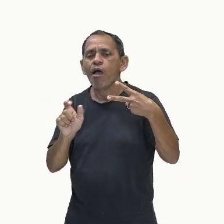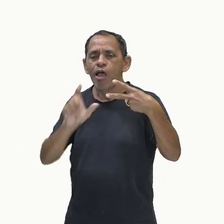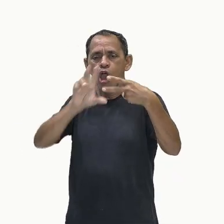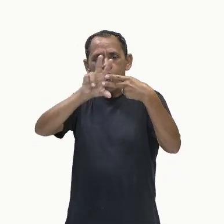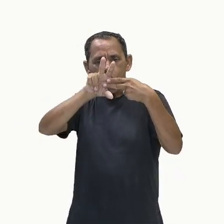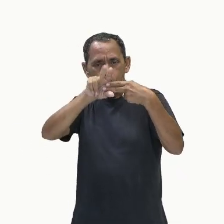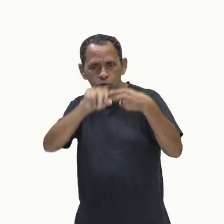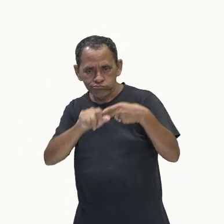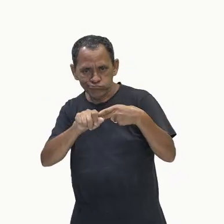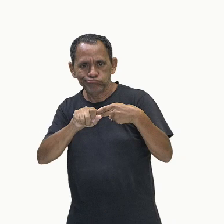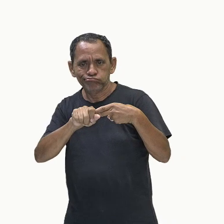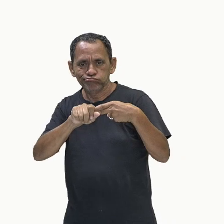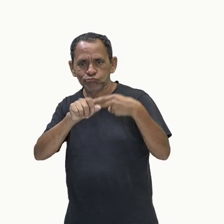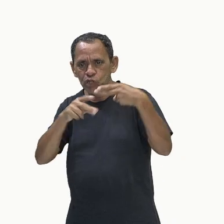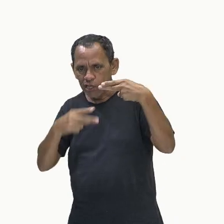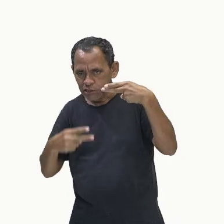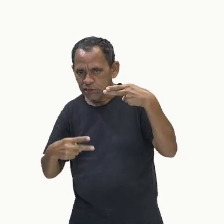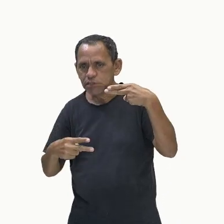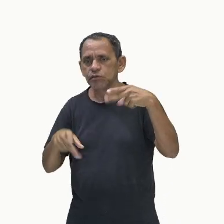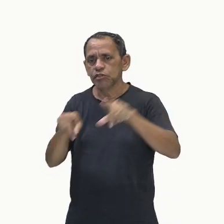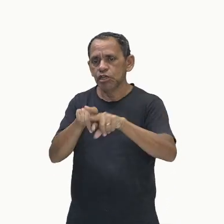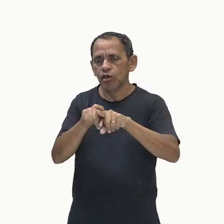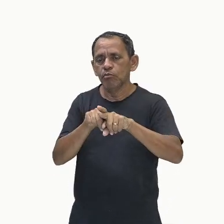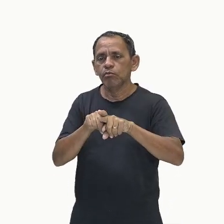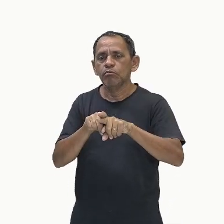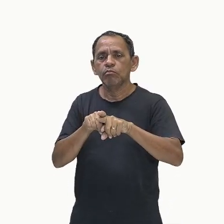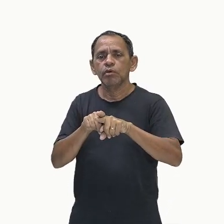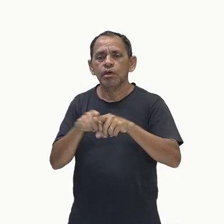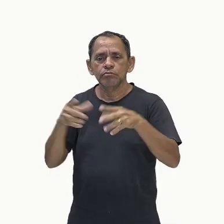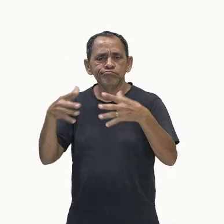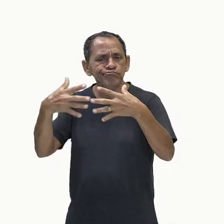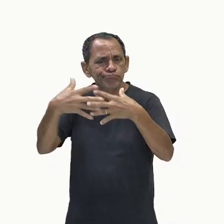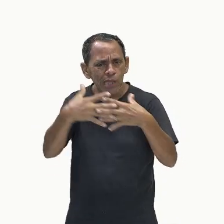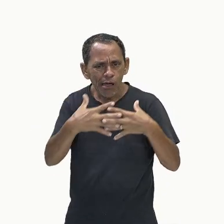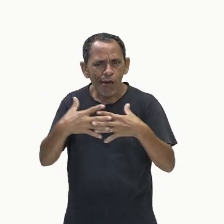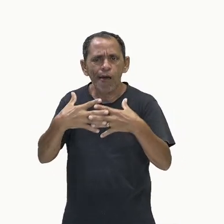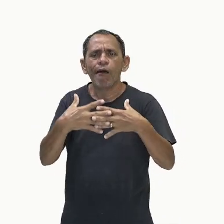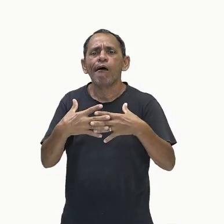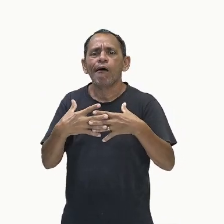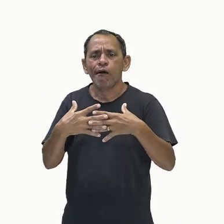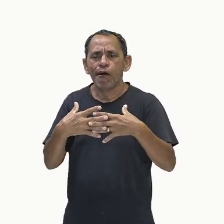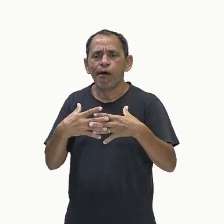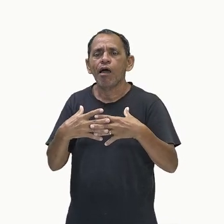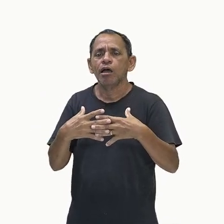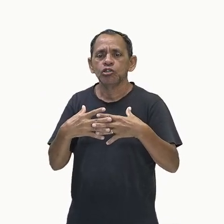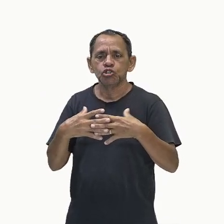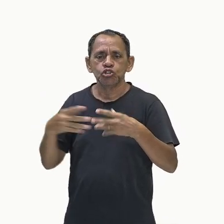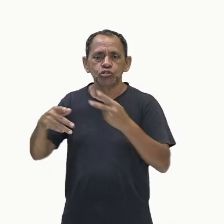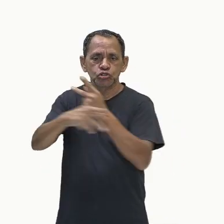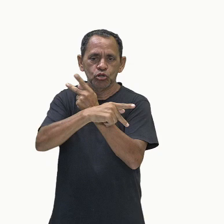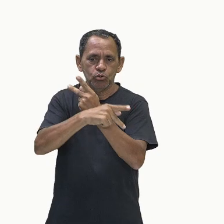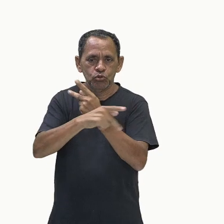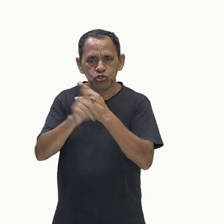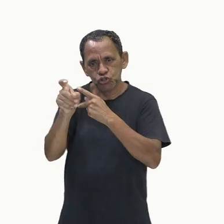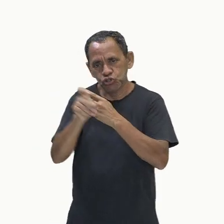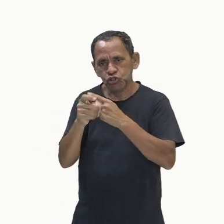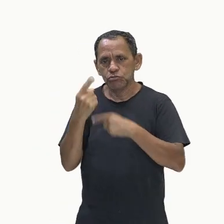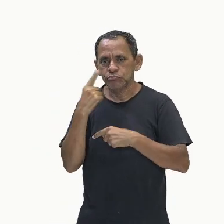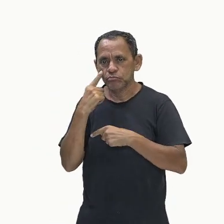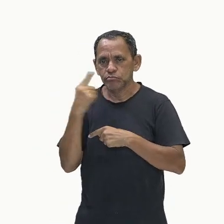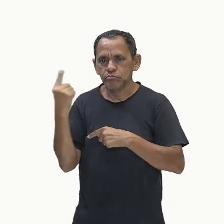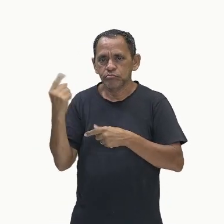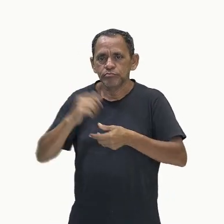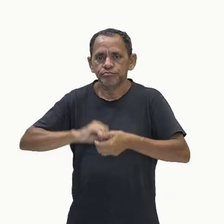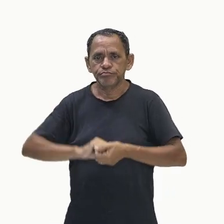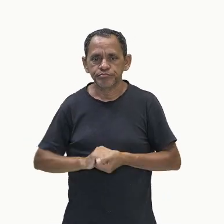ao cromossomo X. Então, deixa eu colocar aqui numa cor diferente para a gente destacar. Olha aqui, o